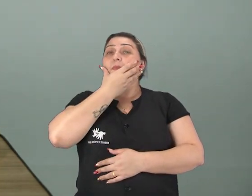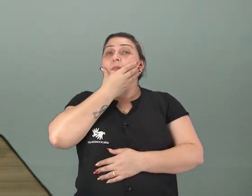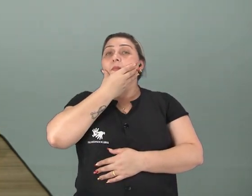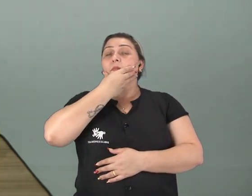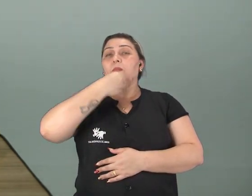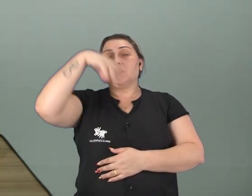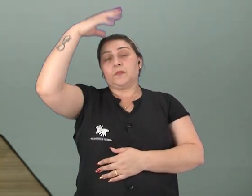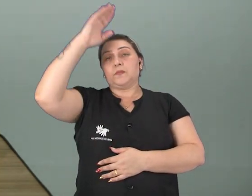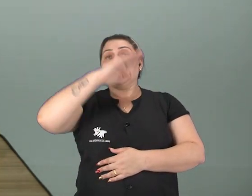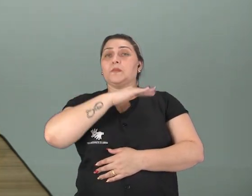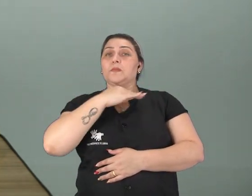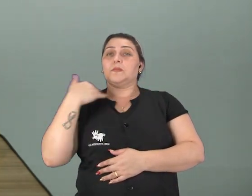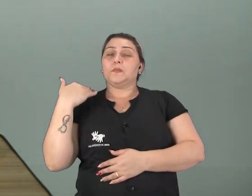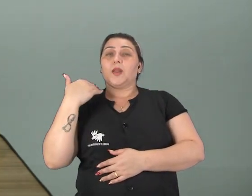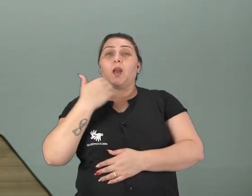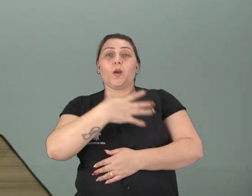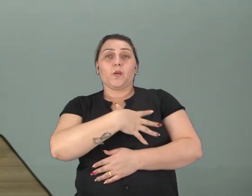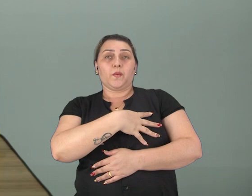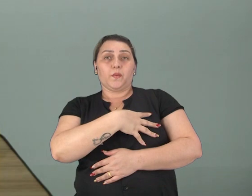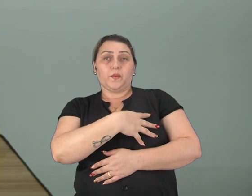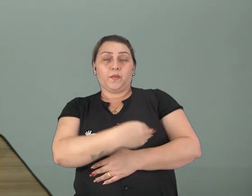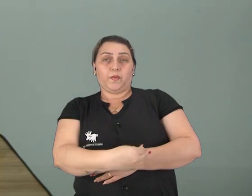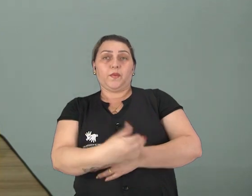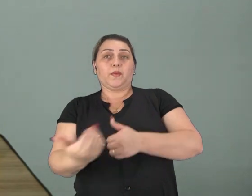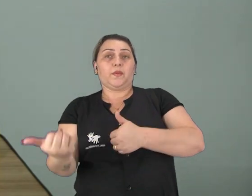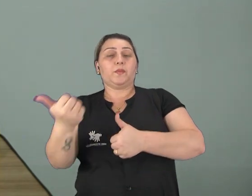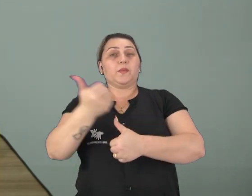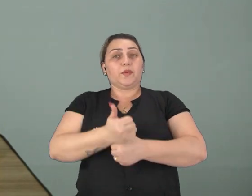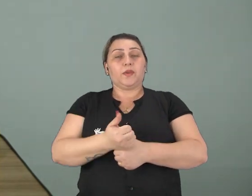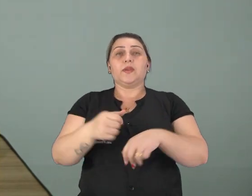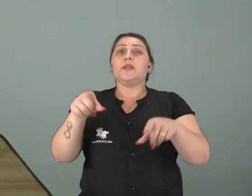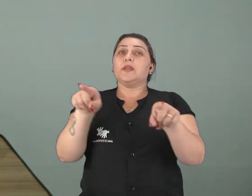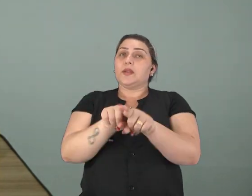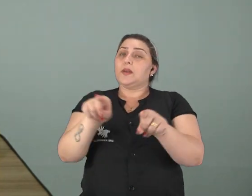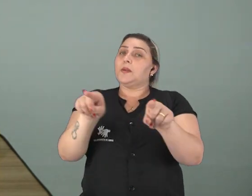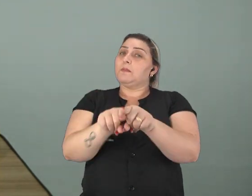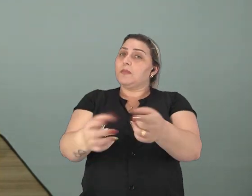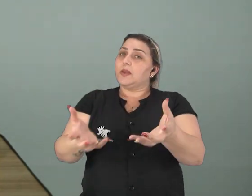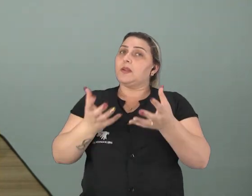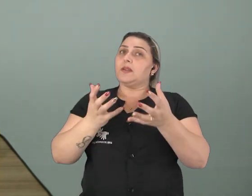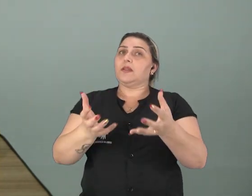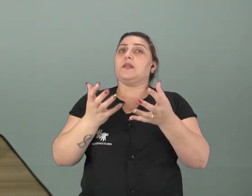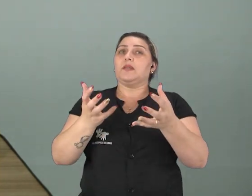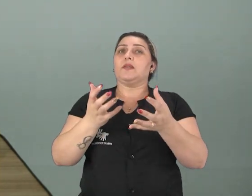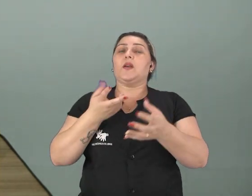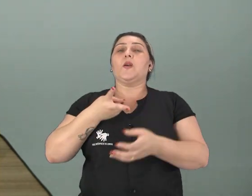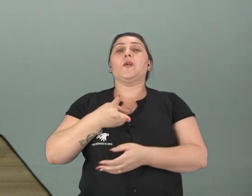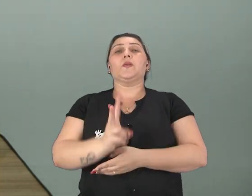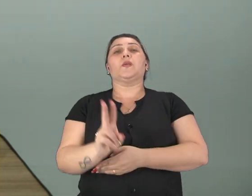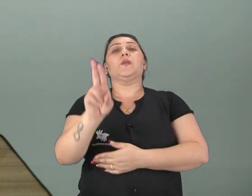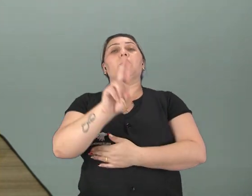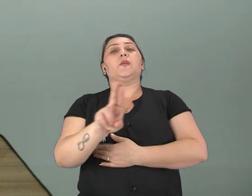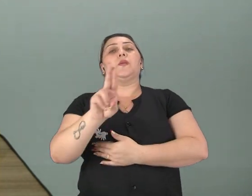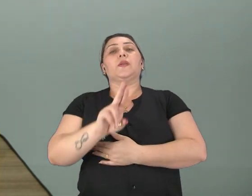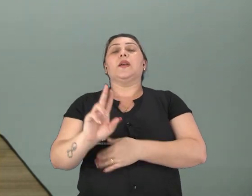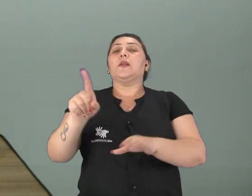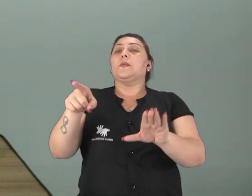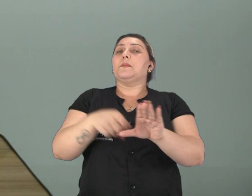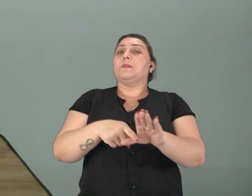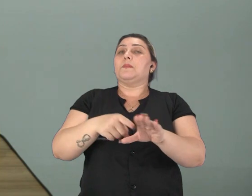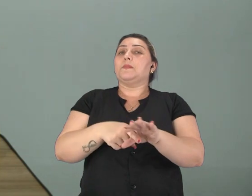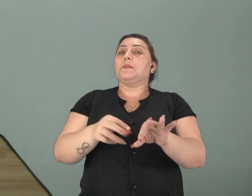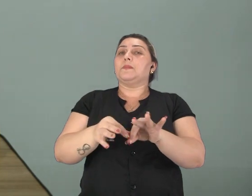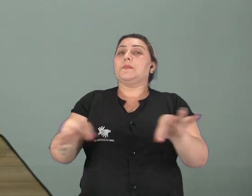morreu e aí seu filho, que herdou o trono, também quis continuar usando a medida do